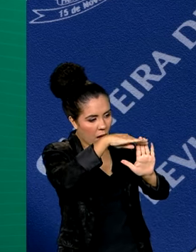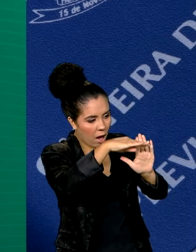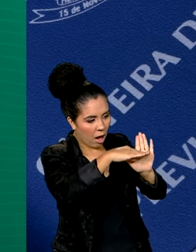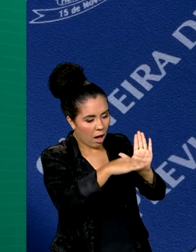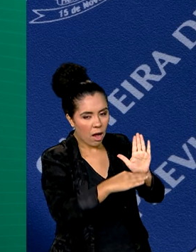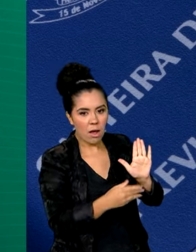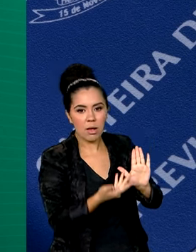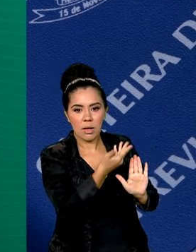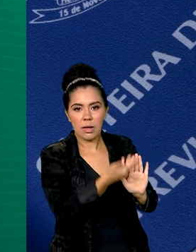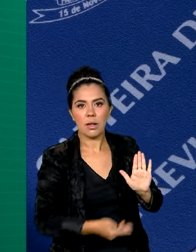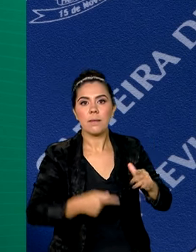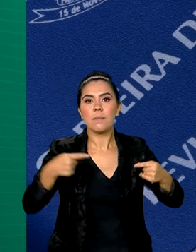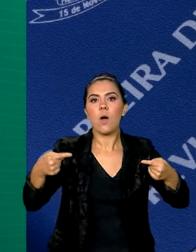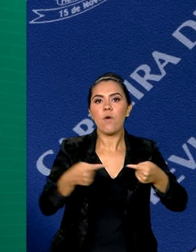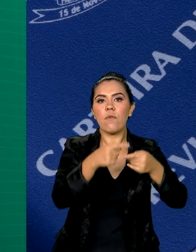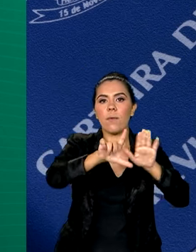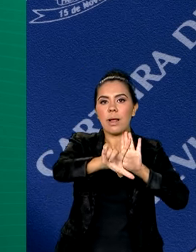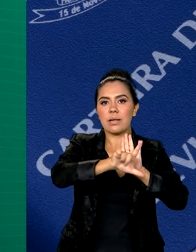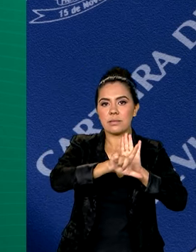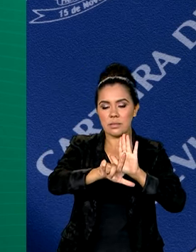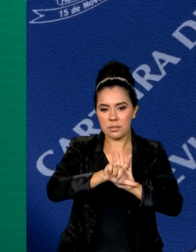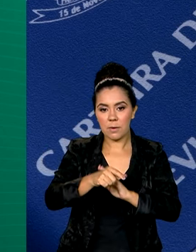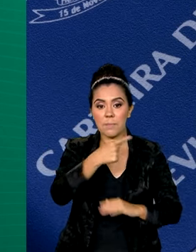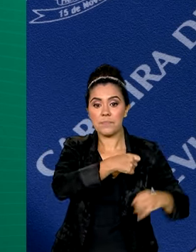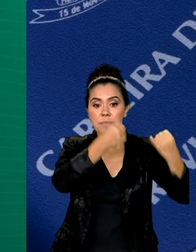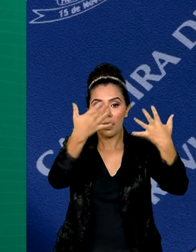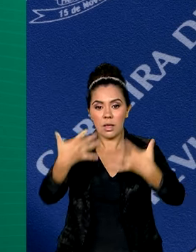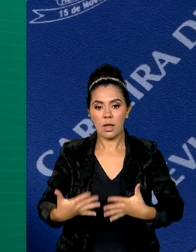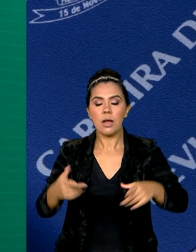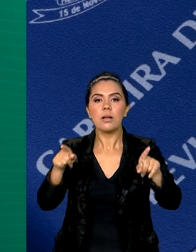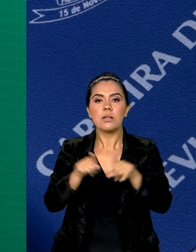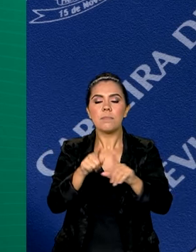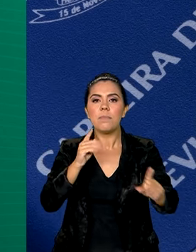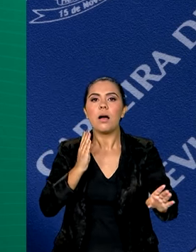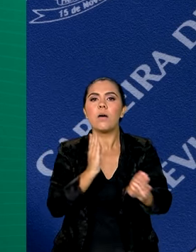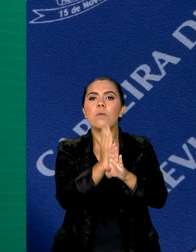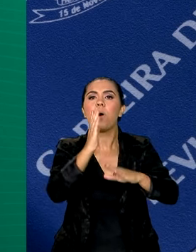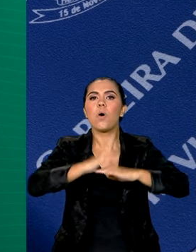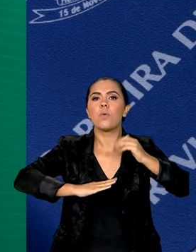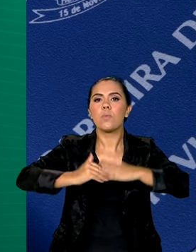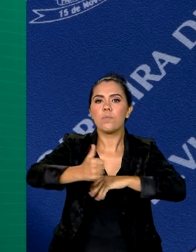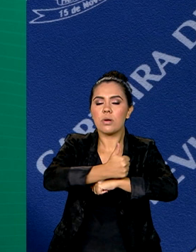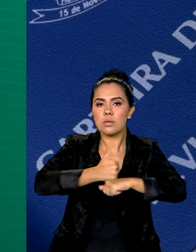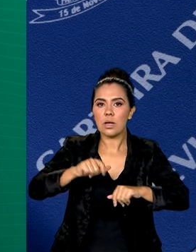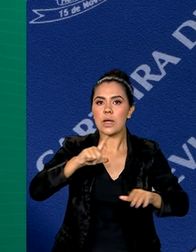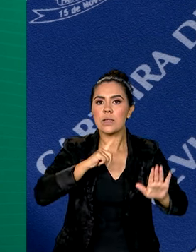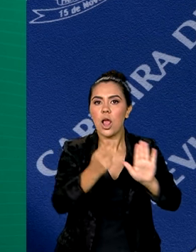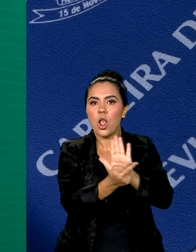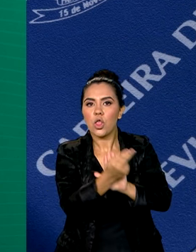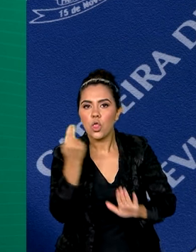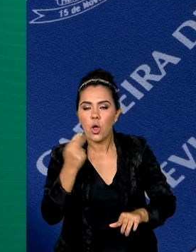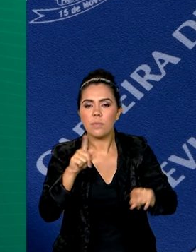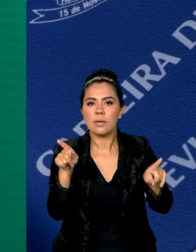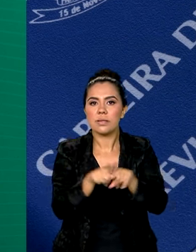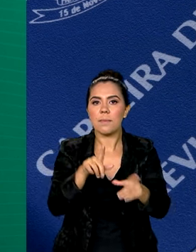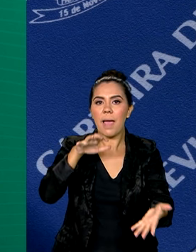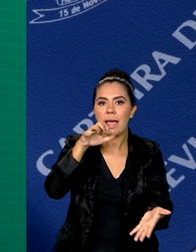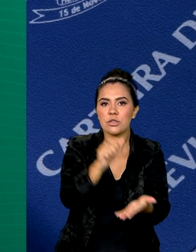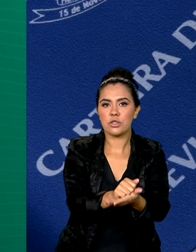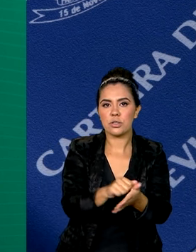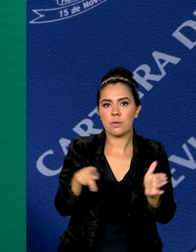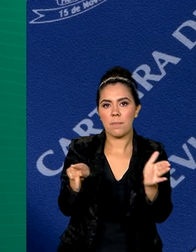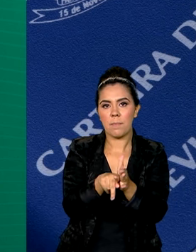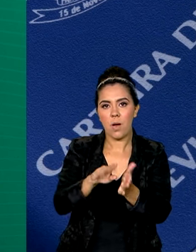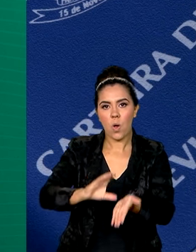pela legislação vigente. Identificação do profissional emitente com nome e registro no Conselho